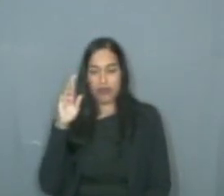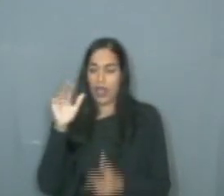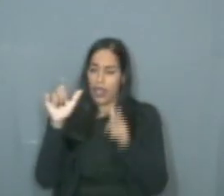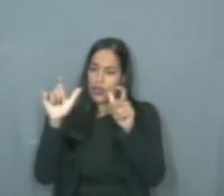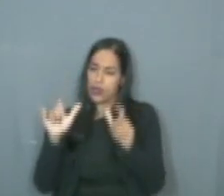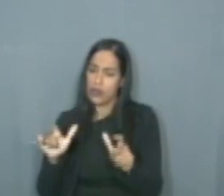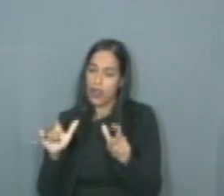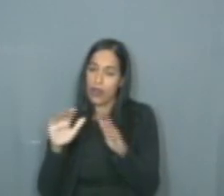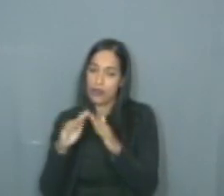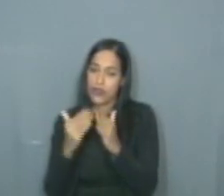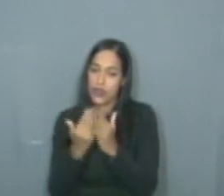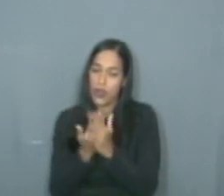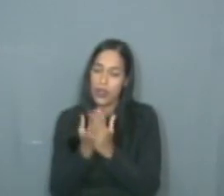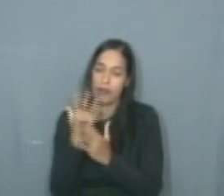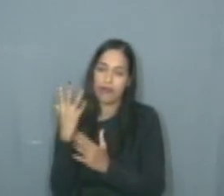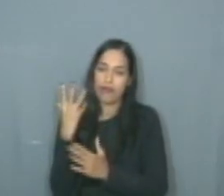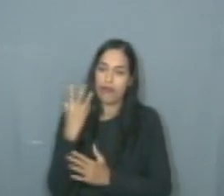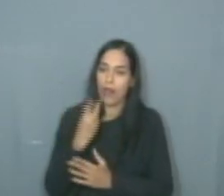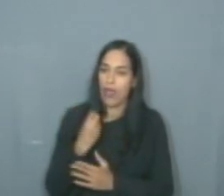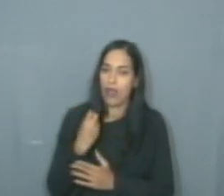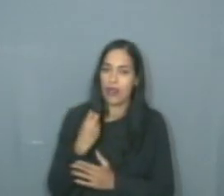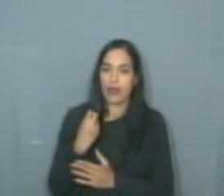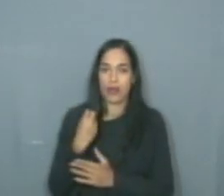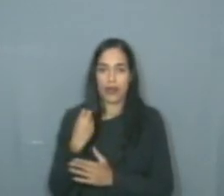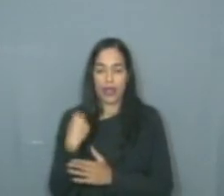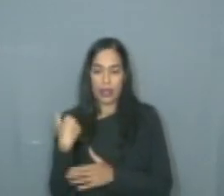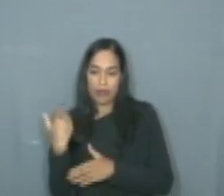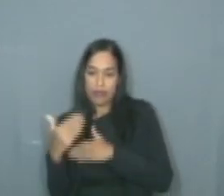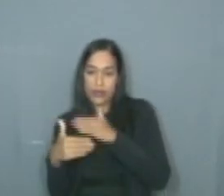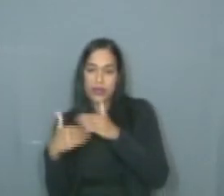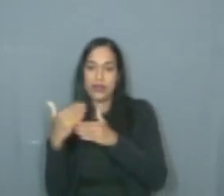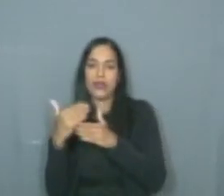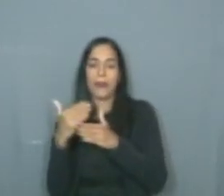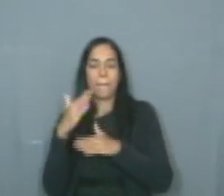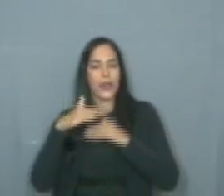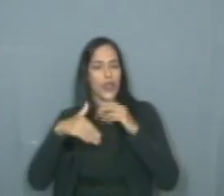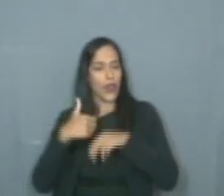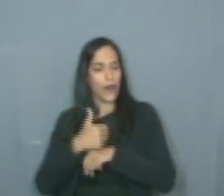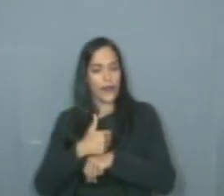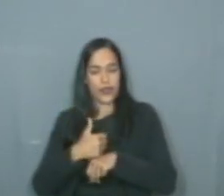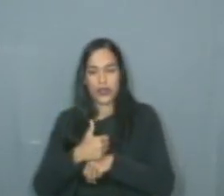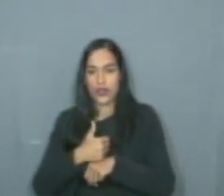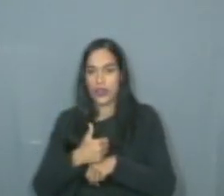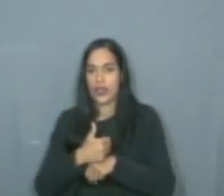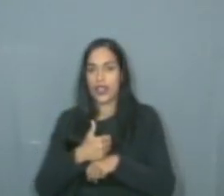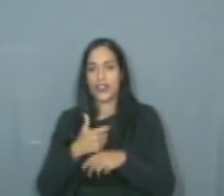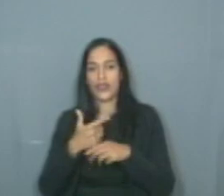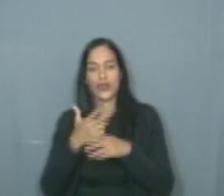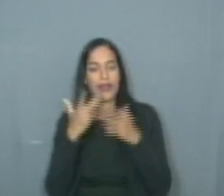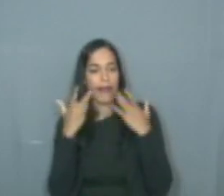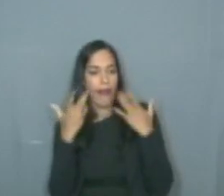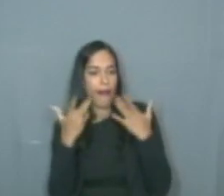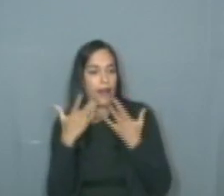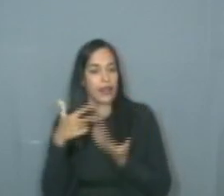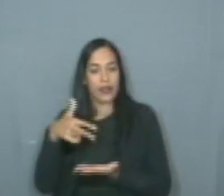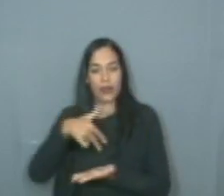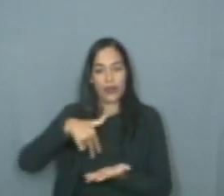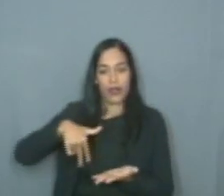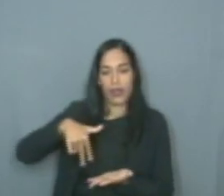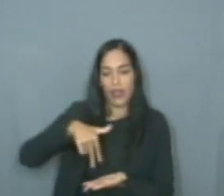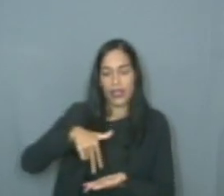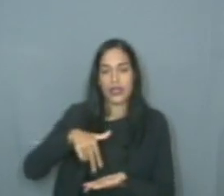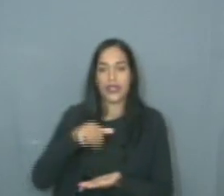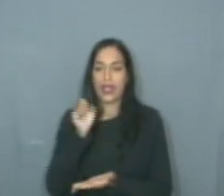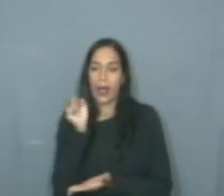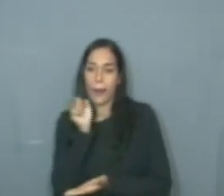de construção de grandes profissionais do teatro, da dança, da música, e